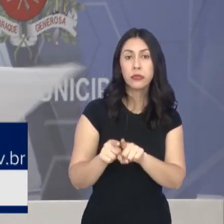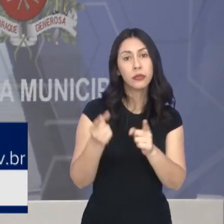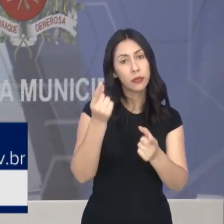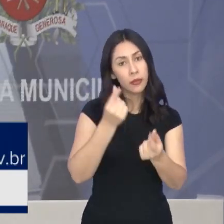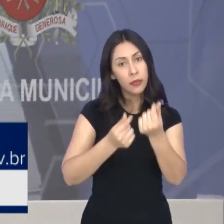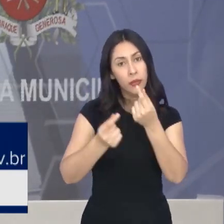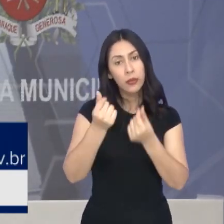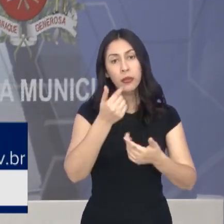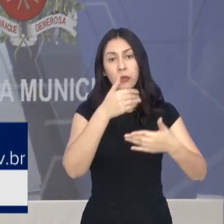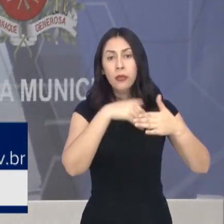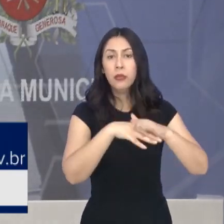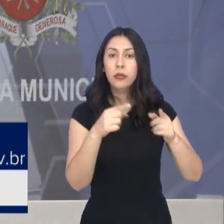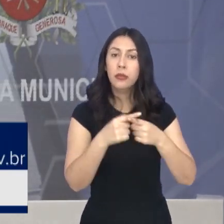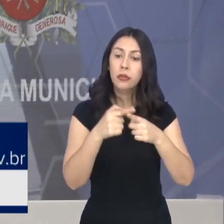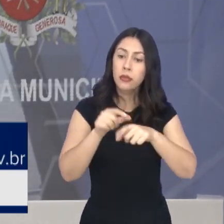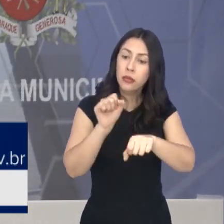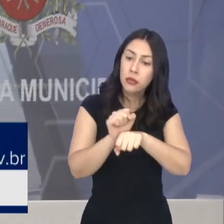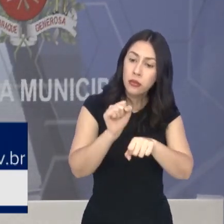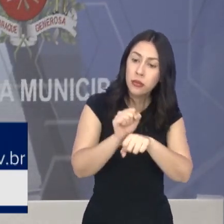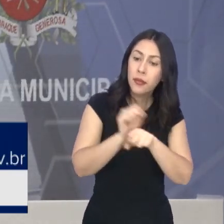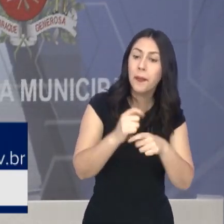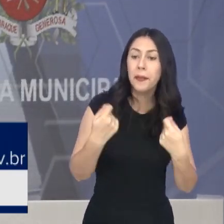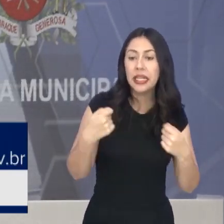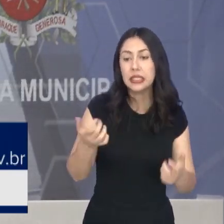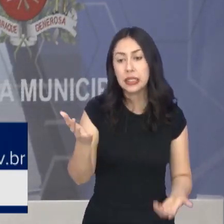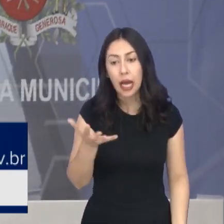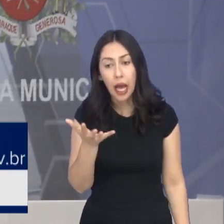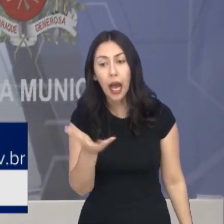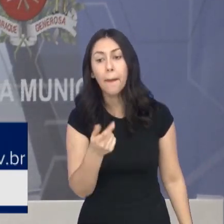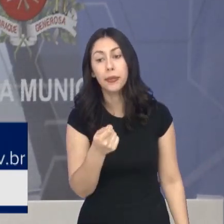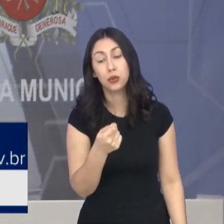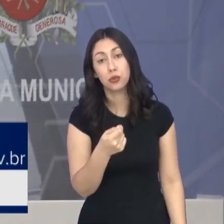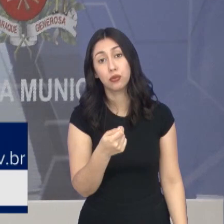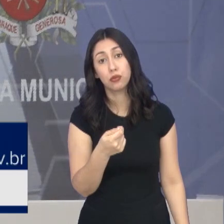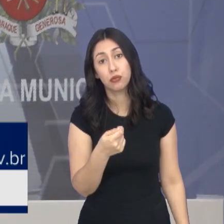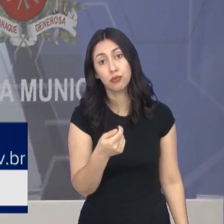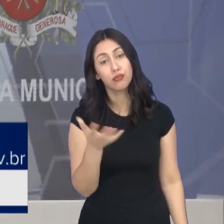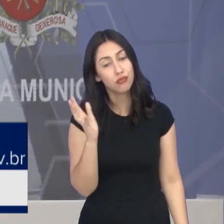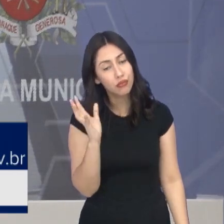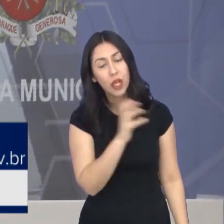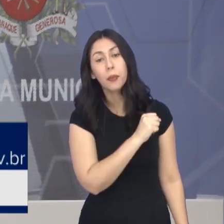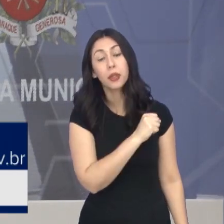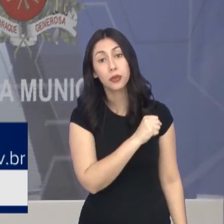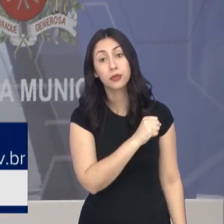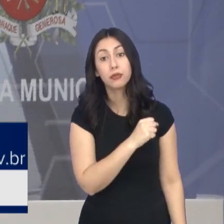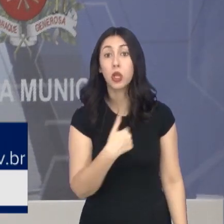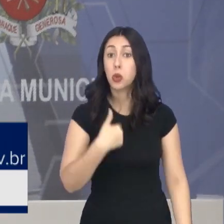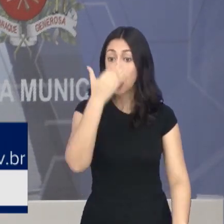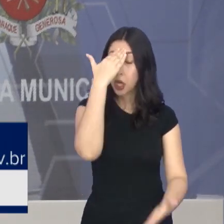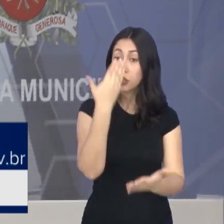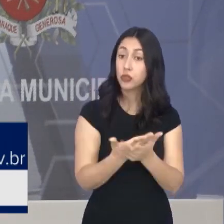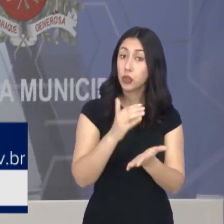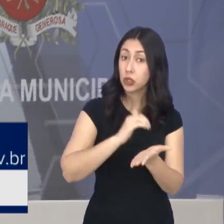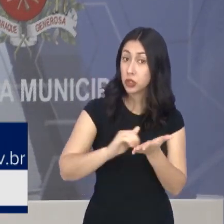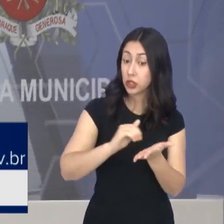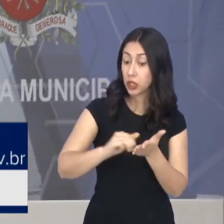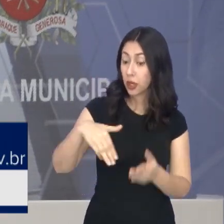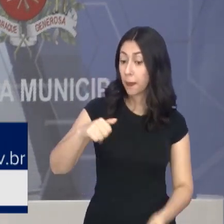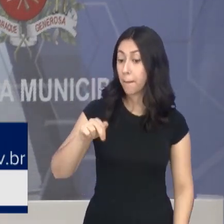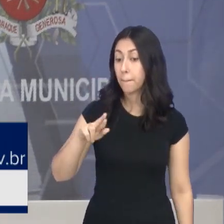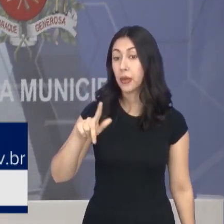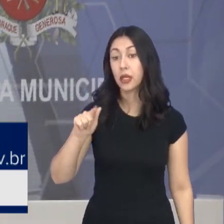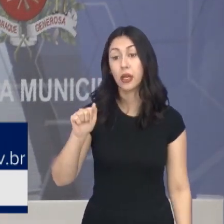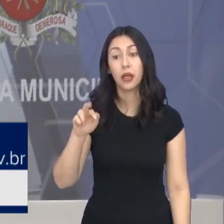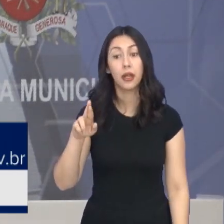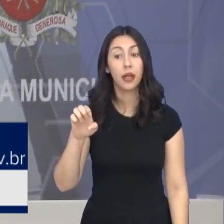já que a pessoa está esperando esse retorno, tentar agilizar de uma maneira mais rápido possível. Acredito muito que a secretária Margarete de Saúde, que faz